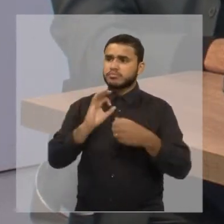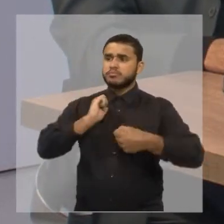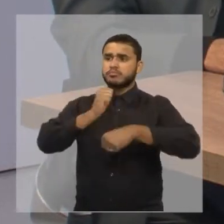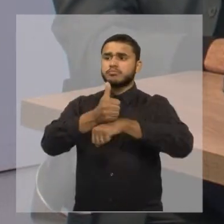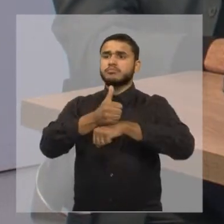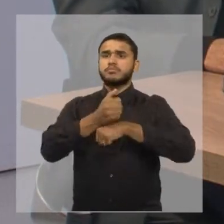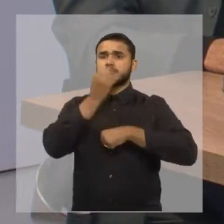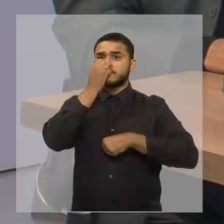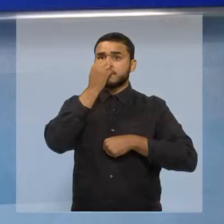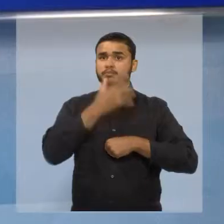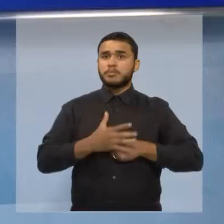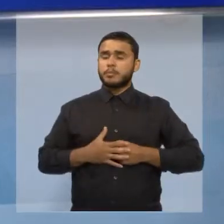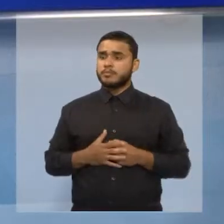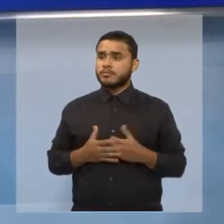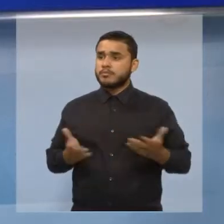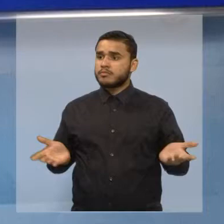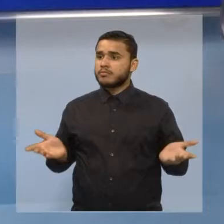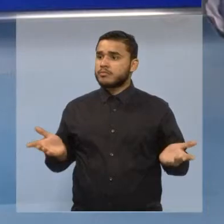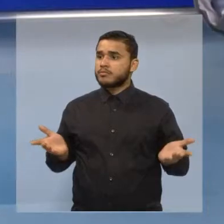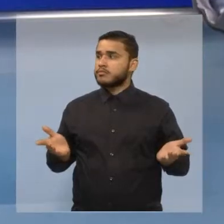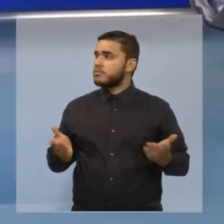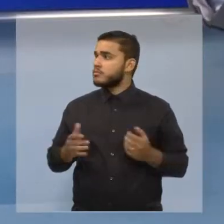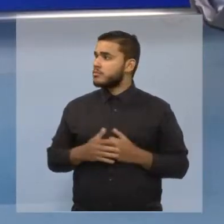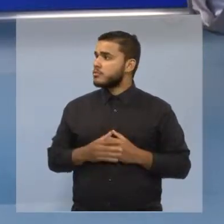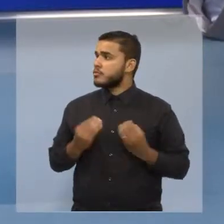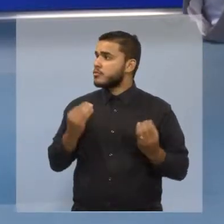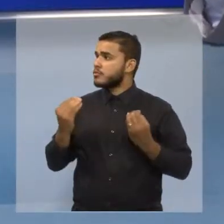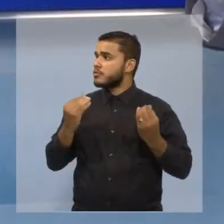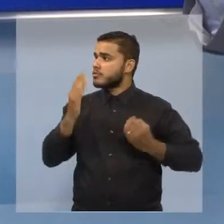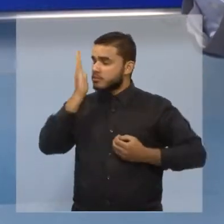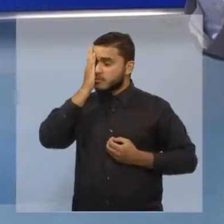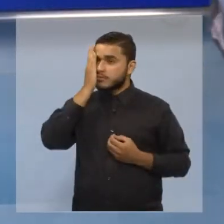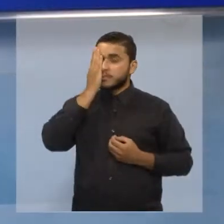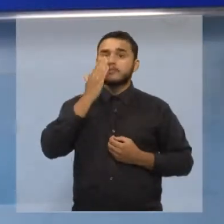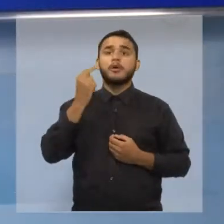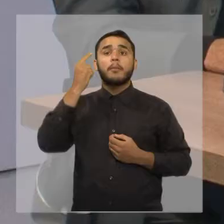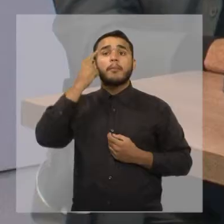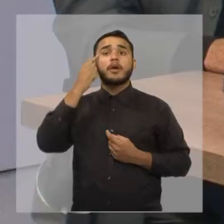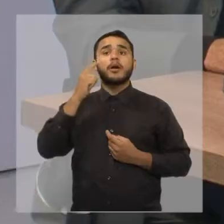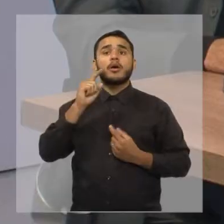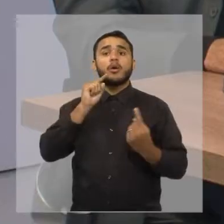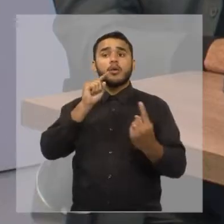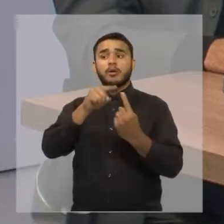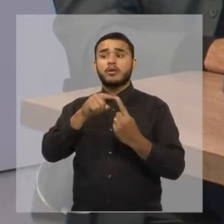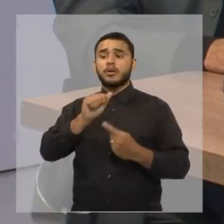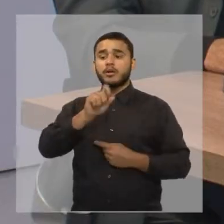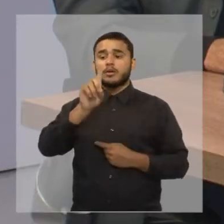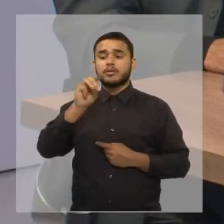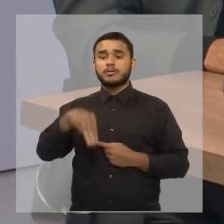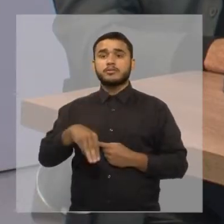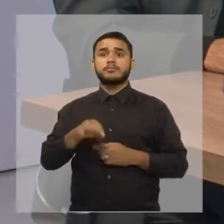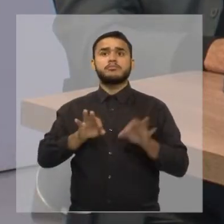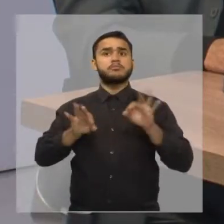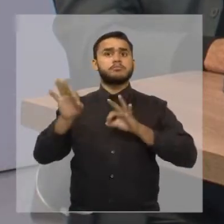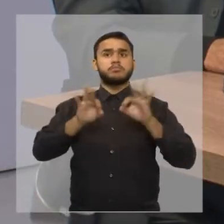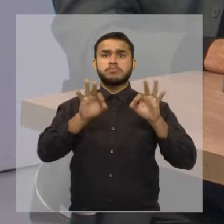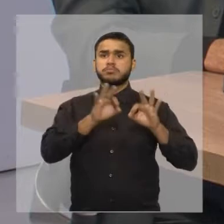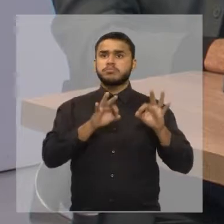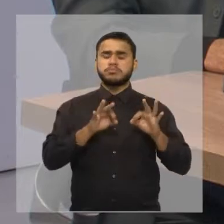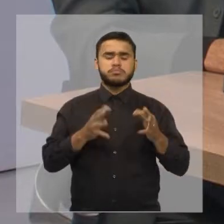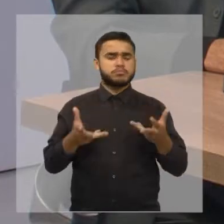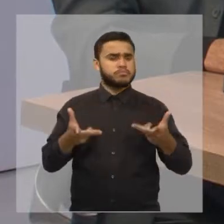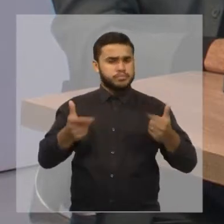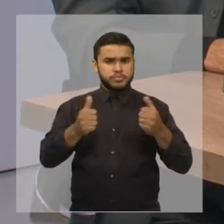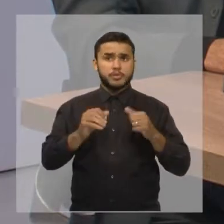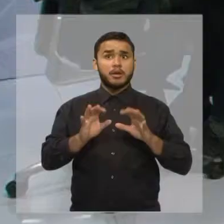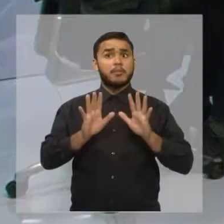Não nego isso. É serviço hoje. Não nego isso. Eu estou falando ideologicamente. Do ponto de vista administrativo, eu acho o Camilo Santana um sujeito